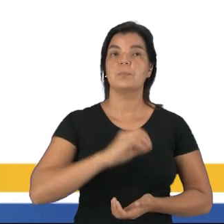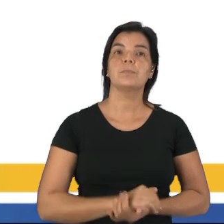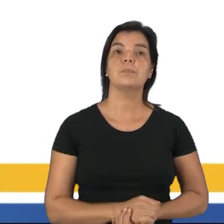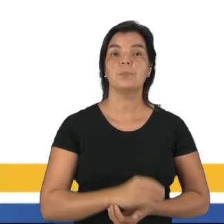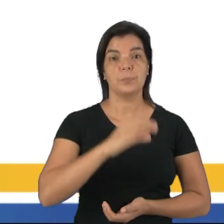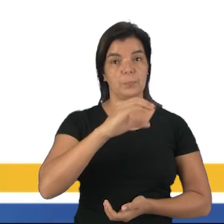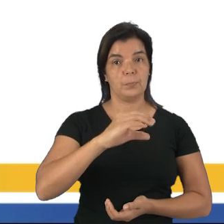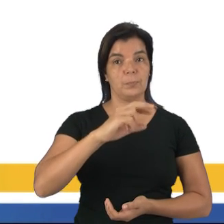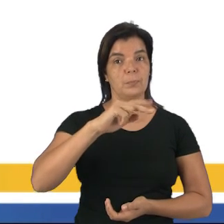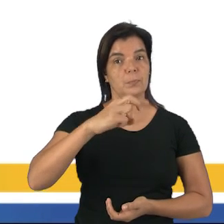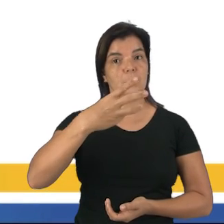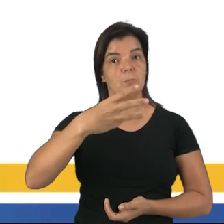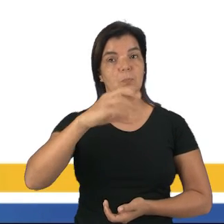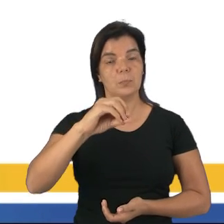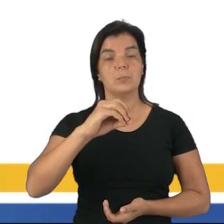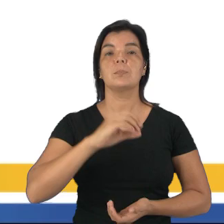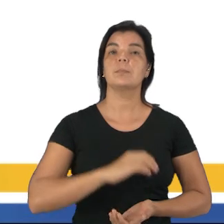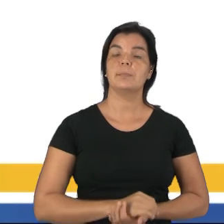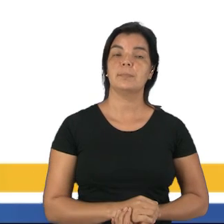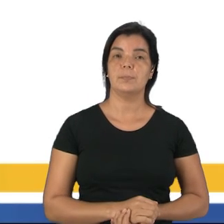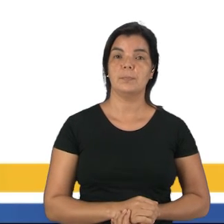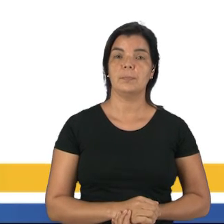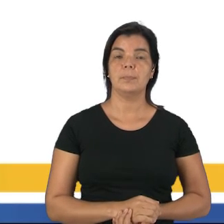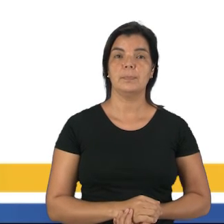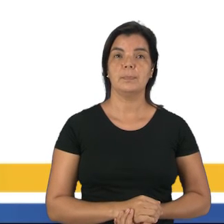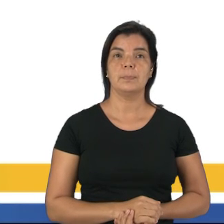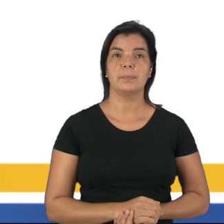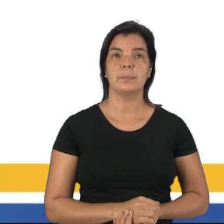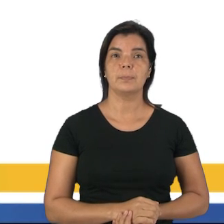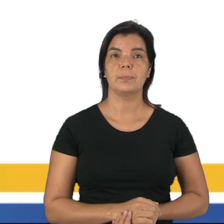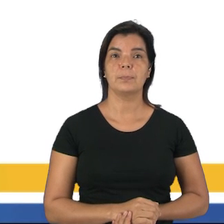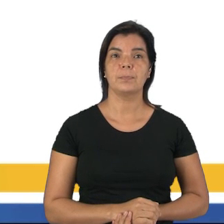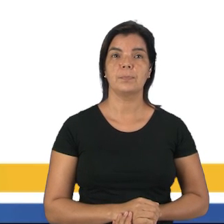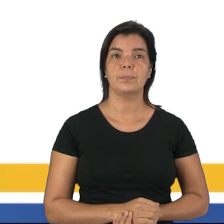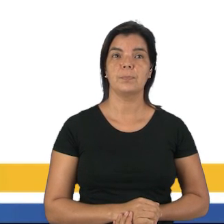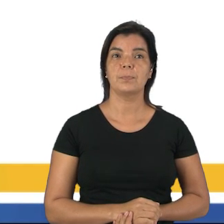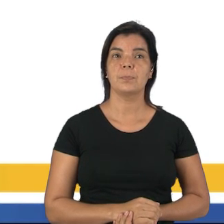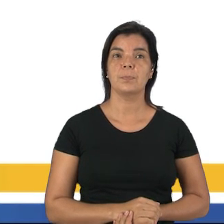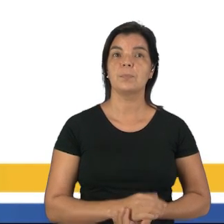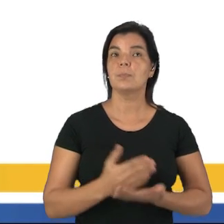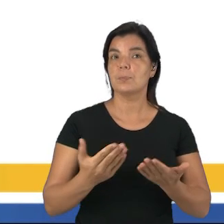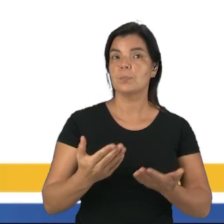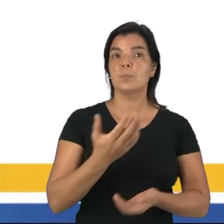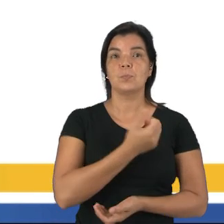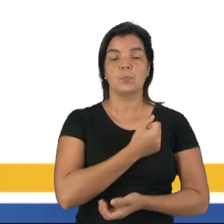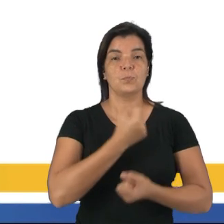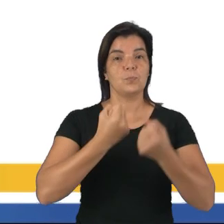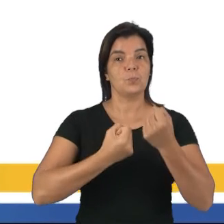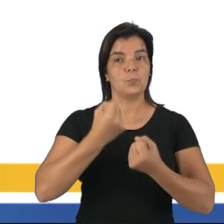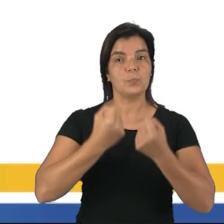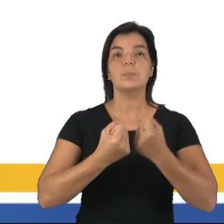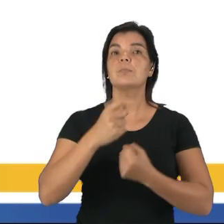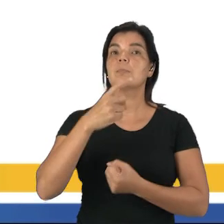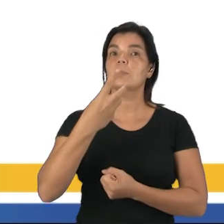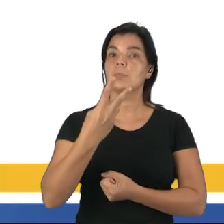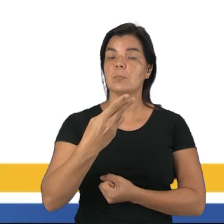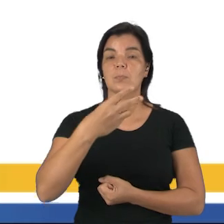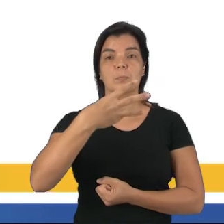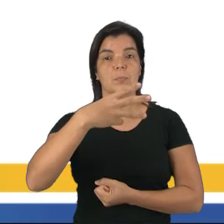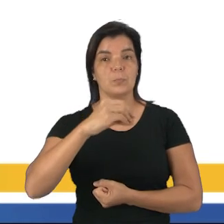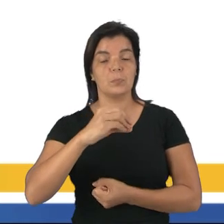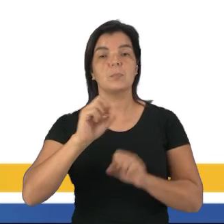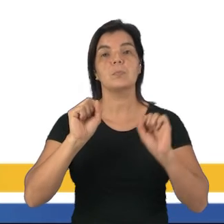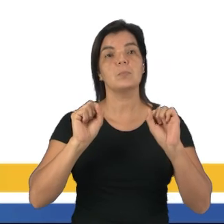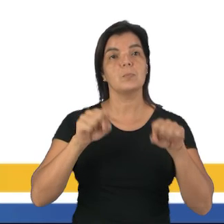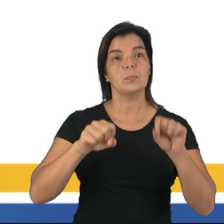10. Assim, a quantidade de carros é igual a 30, ok? Portanto, o número de carros é igual a 30 e a de motos